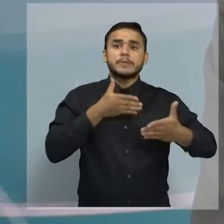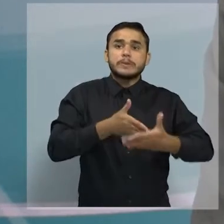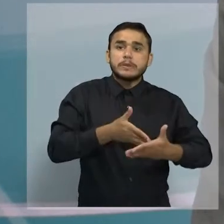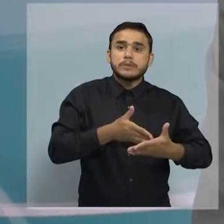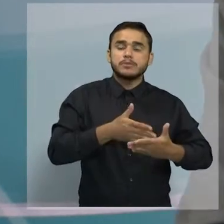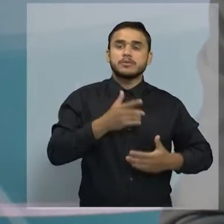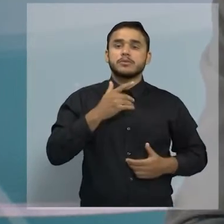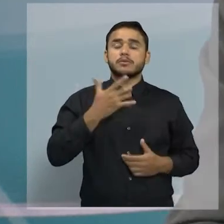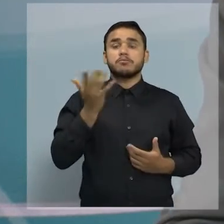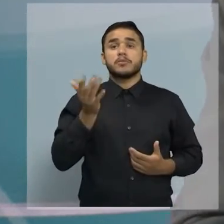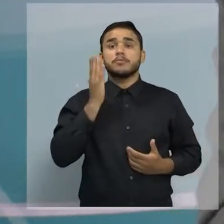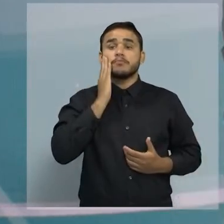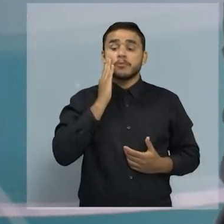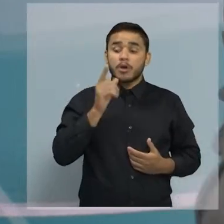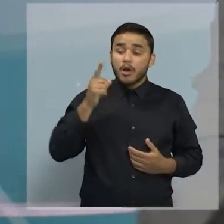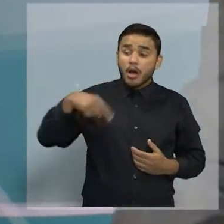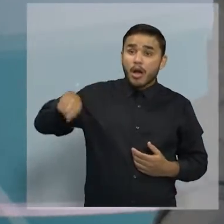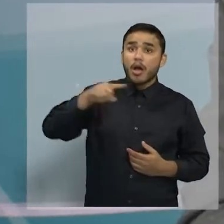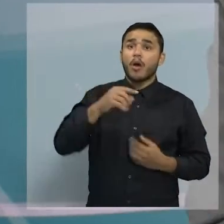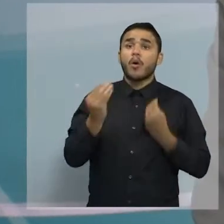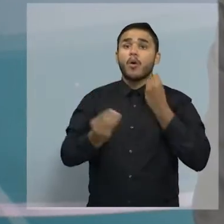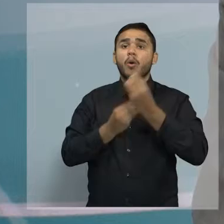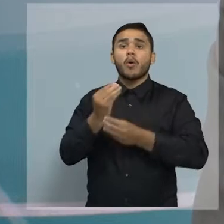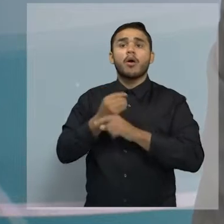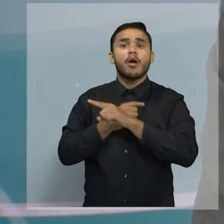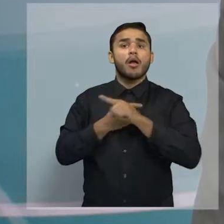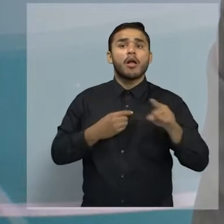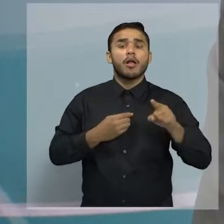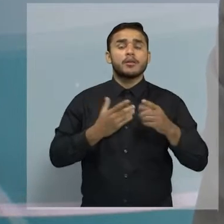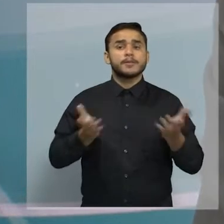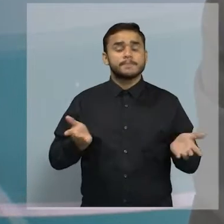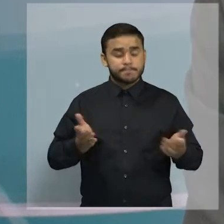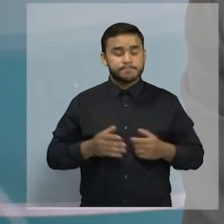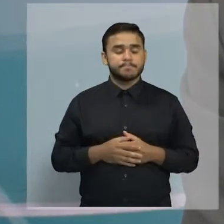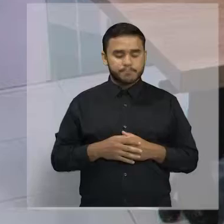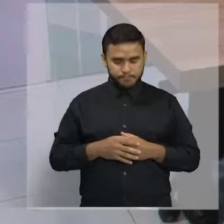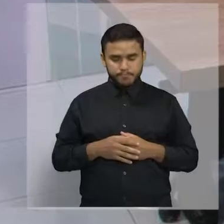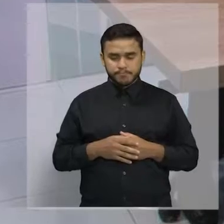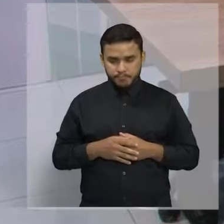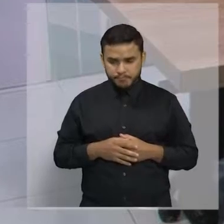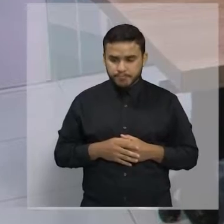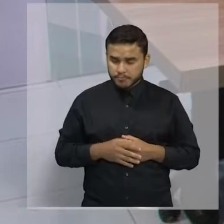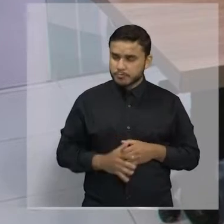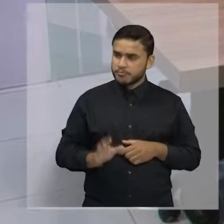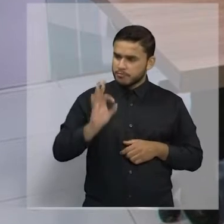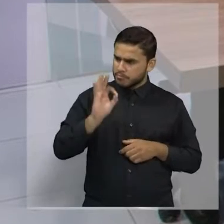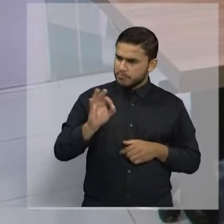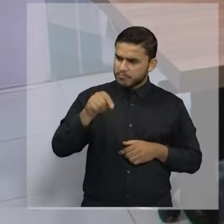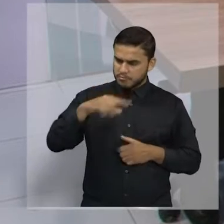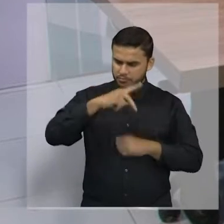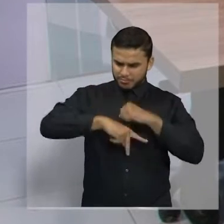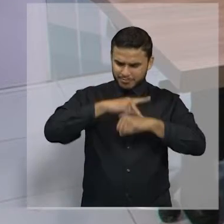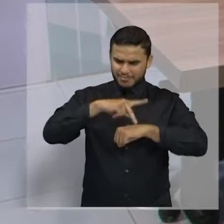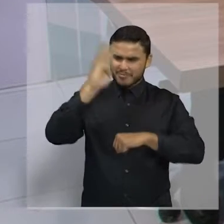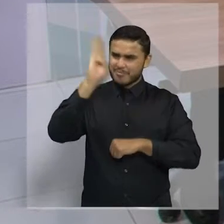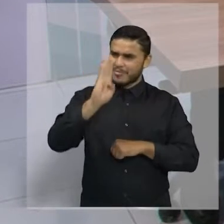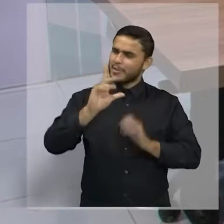impedido. Então, como nós vamos trazer esse indivíduo para essa participação? Em um país de desenvolvimento